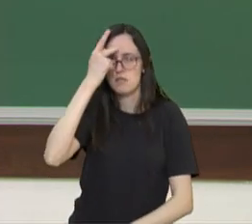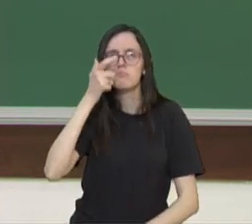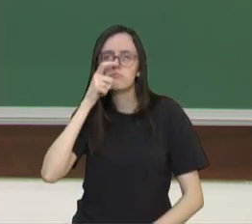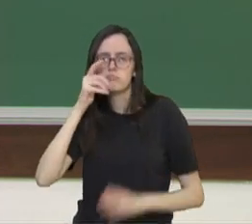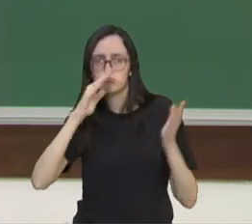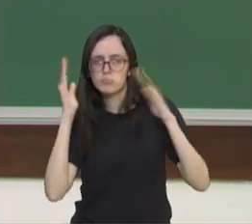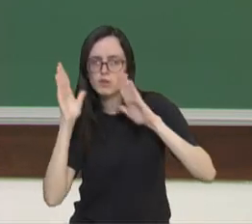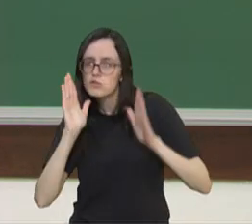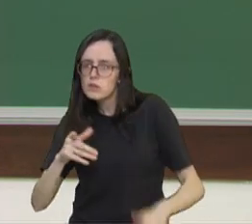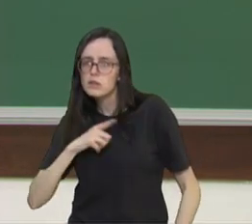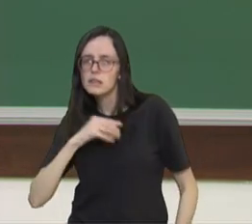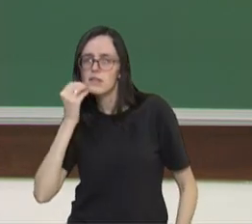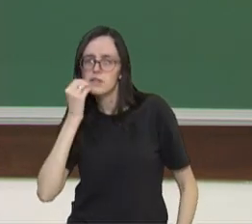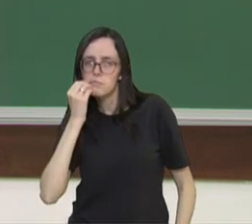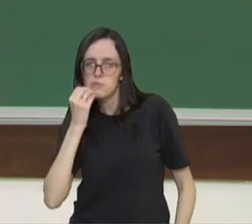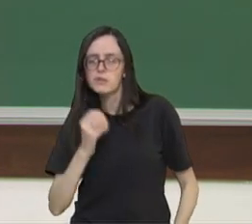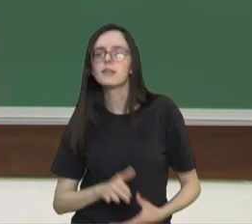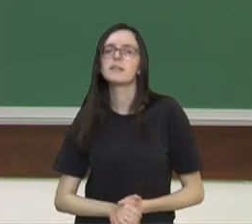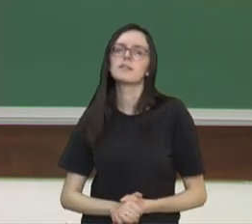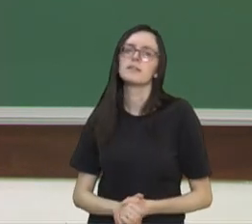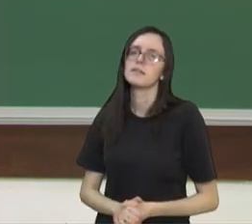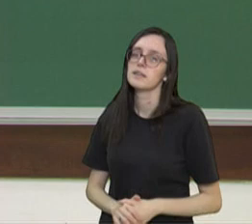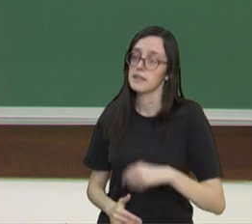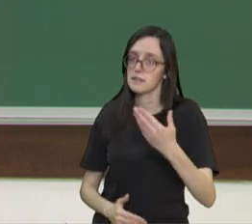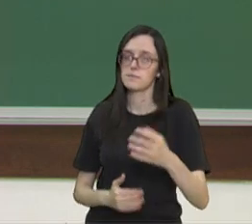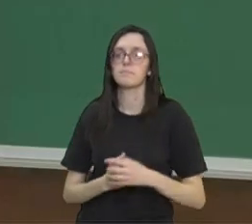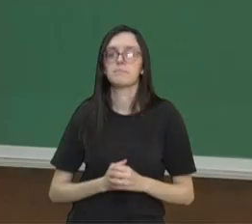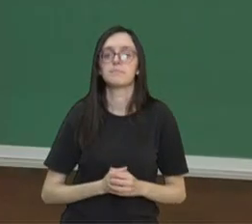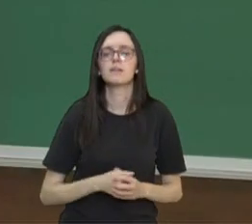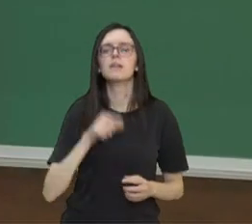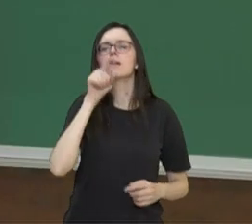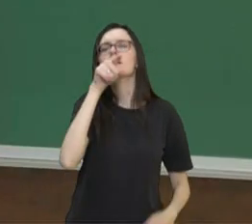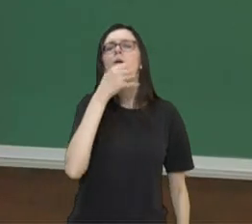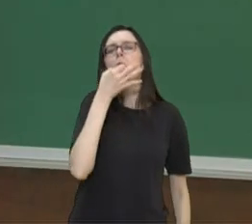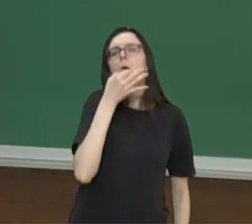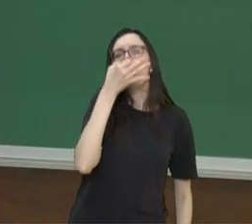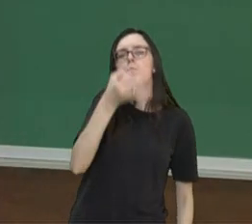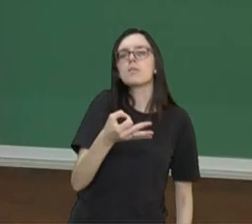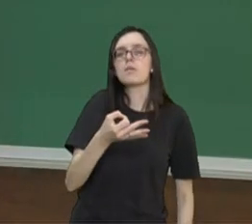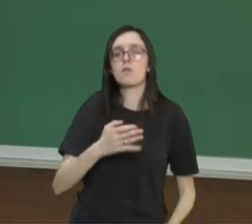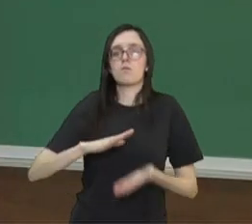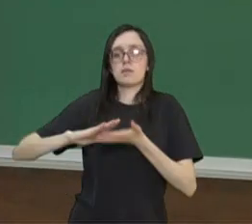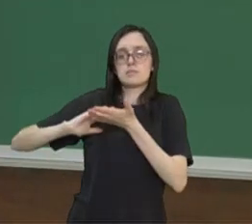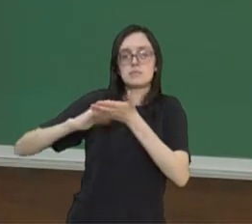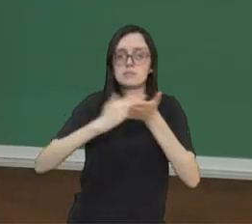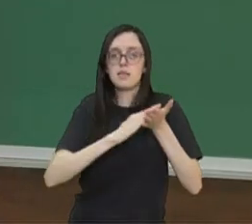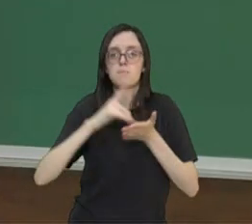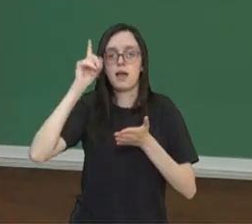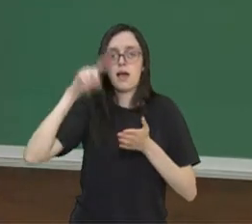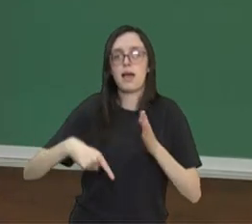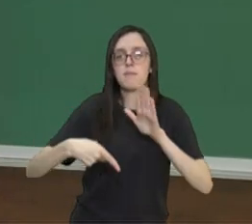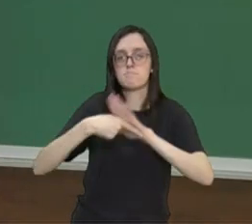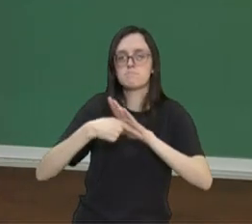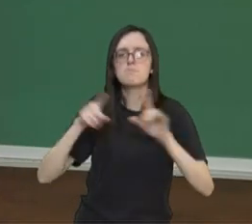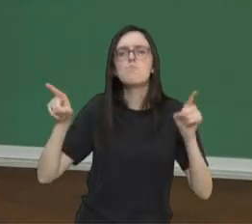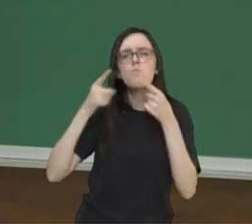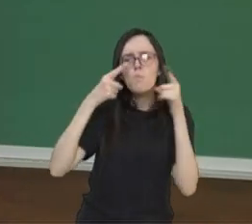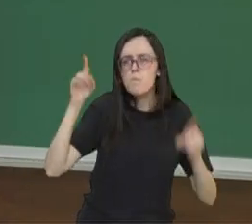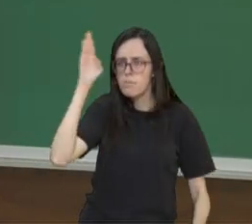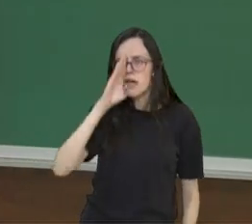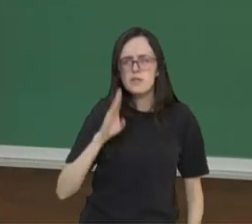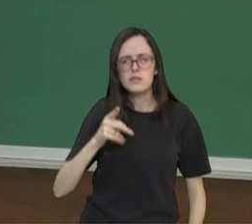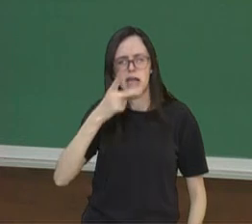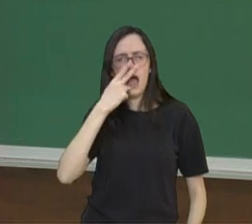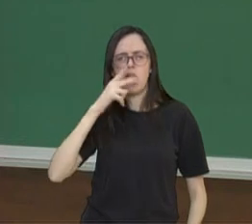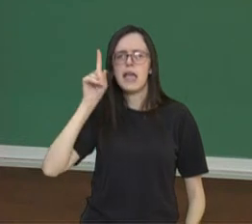assistir? Já teve essa oportunidade? E ainda, na sua opinião, o samba, ele é um ritmo que representa o